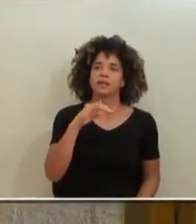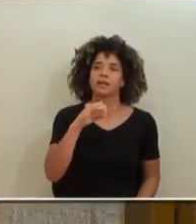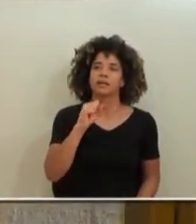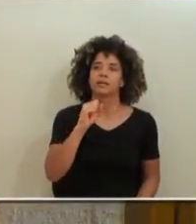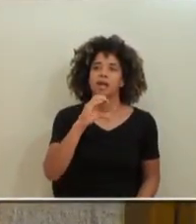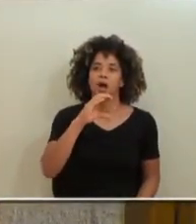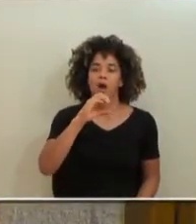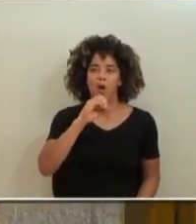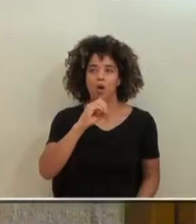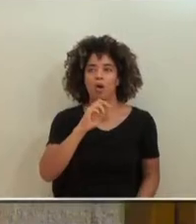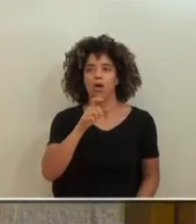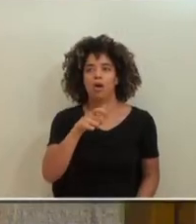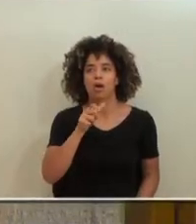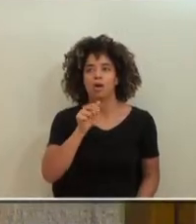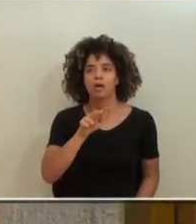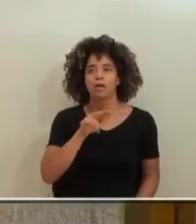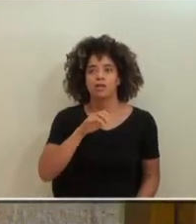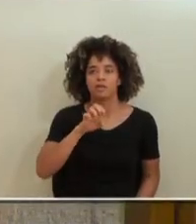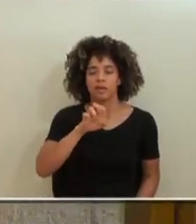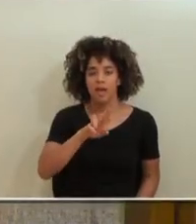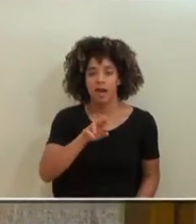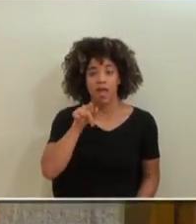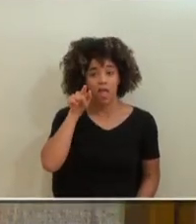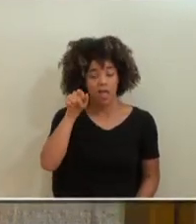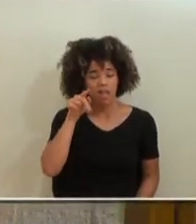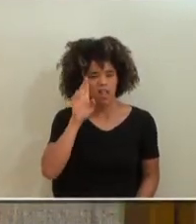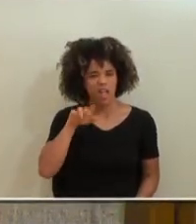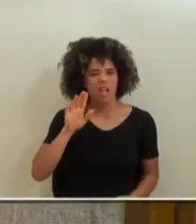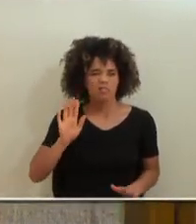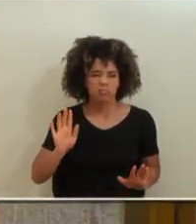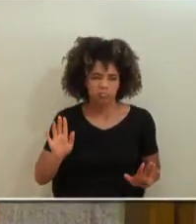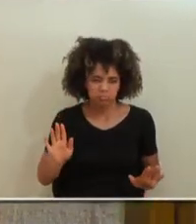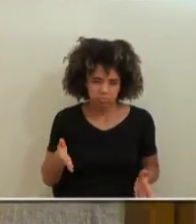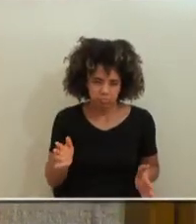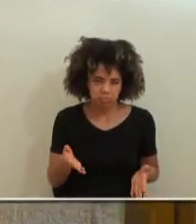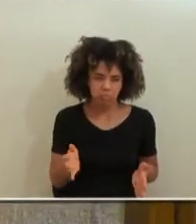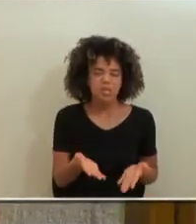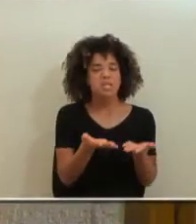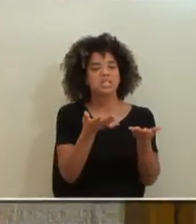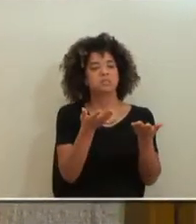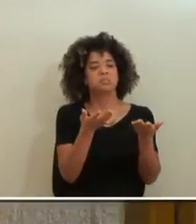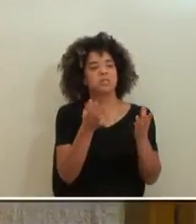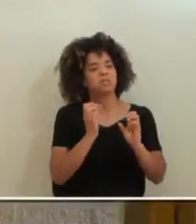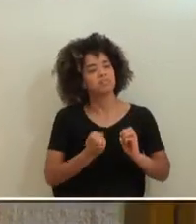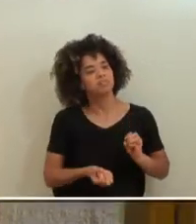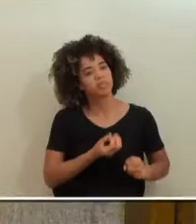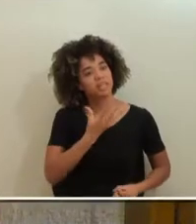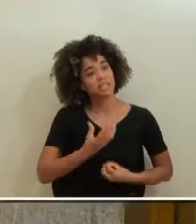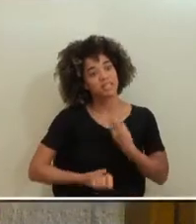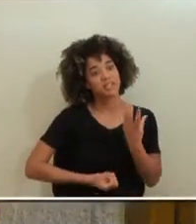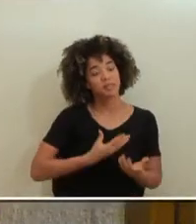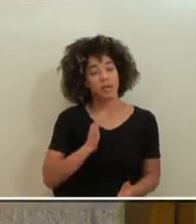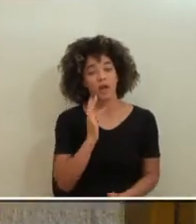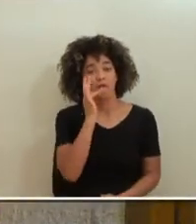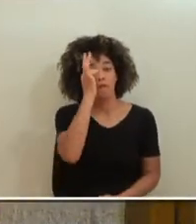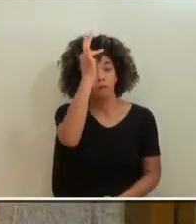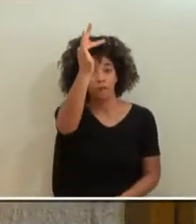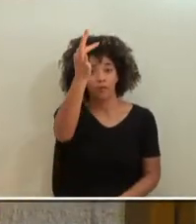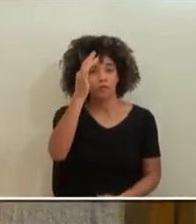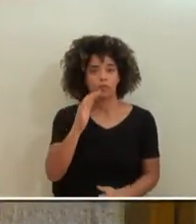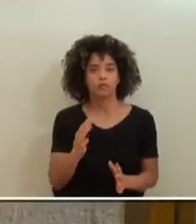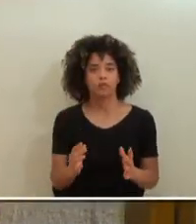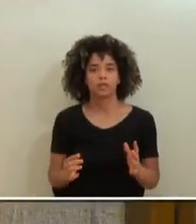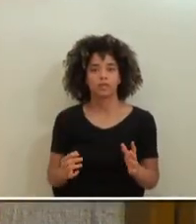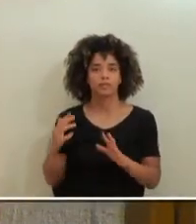uma fonte de inspiração para futuras gerações, demonstrando que, por meio do serviço e dedicação, é